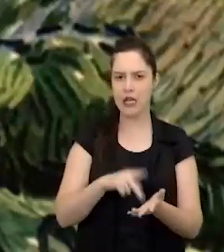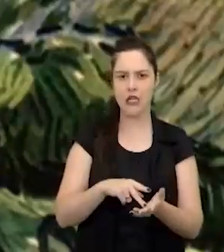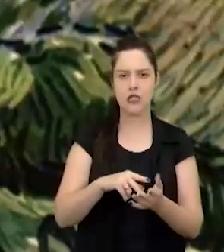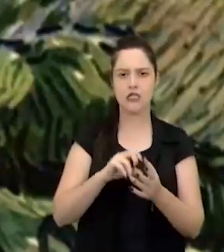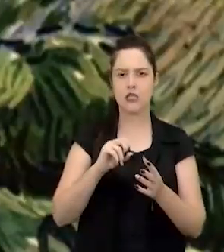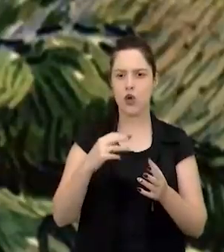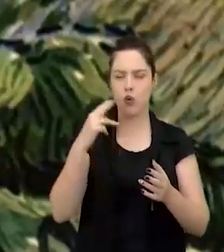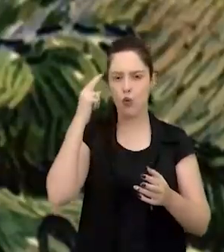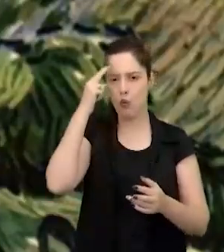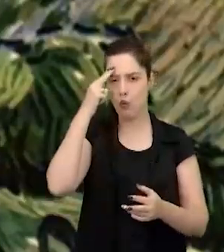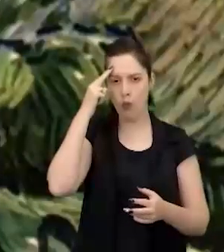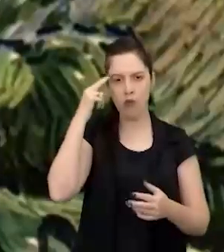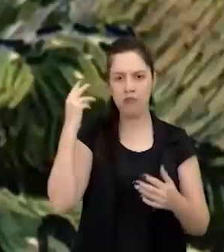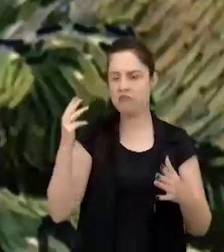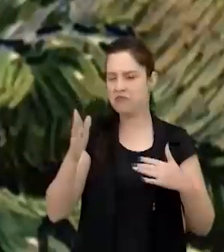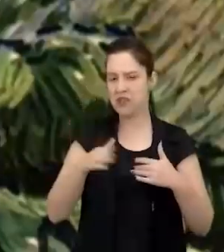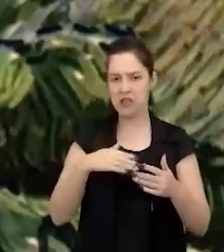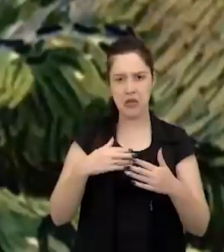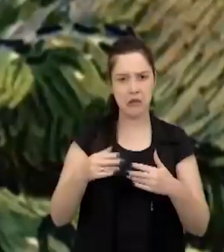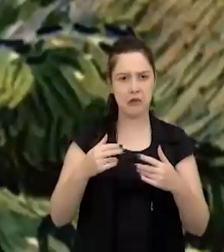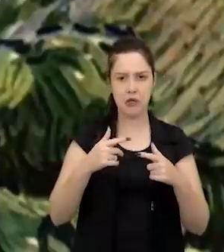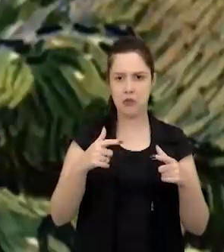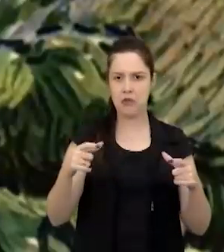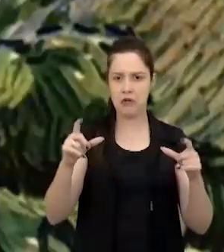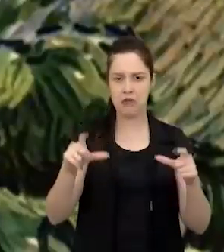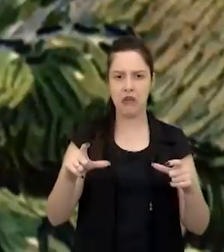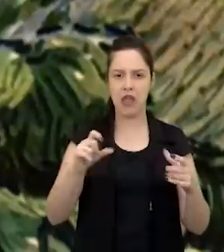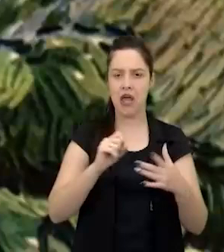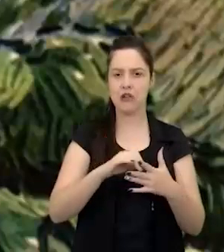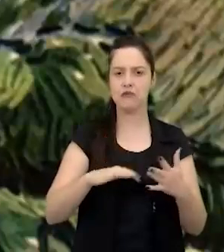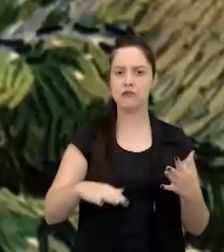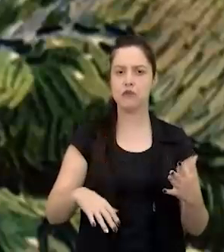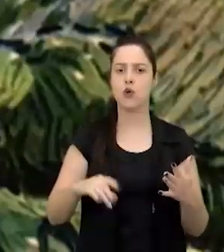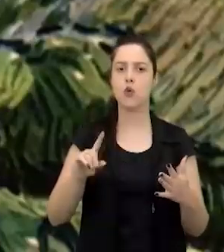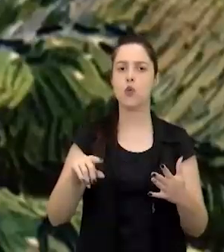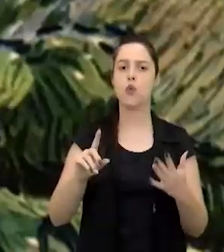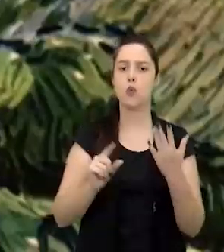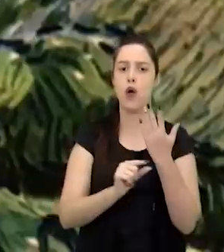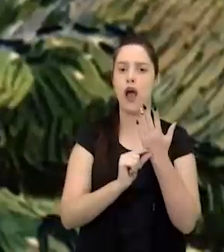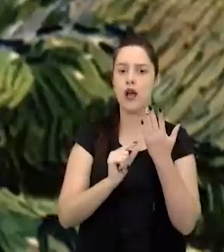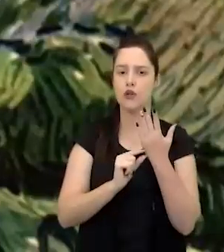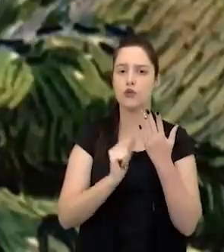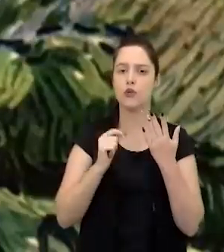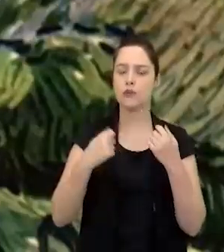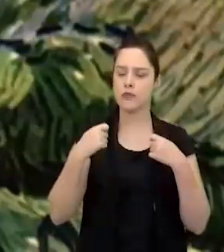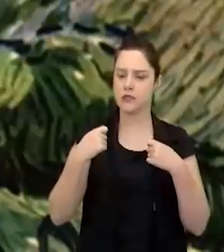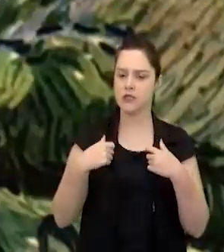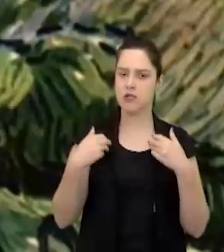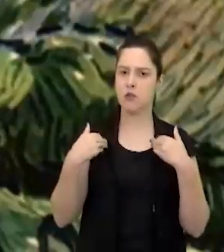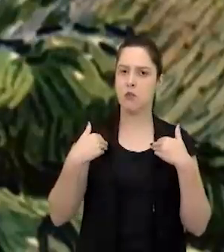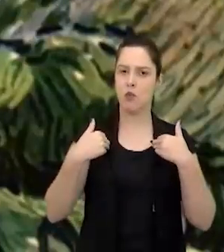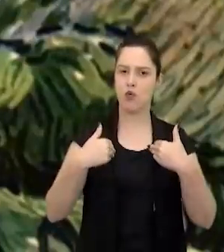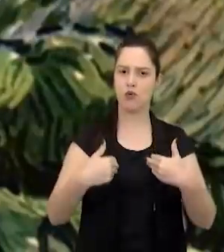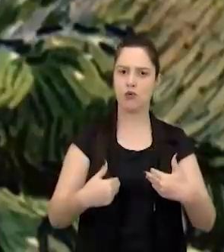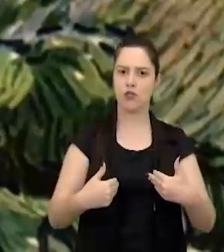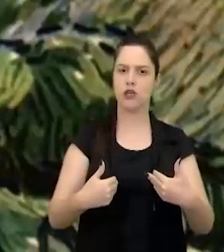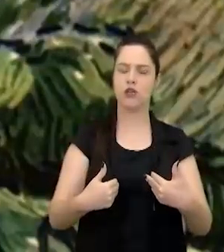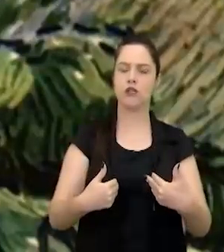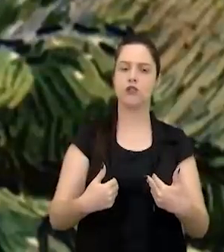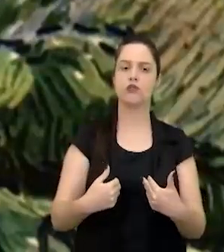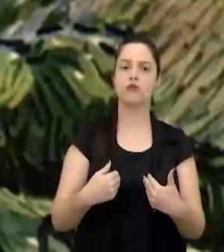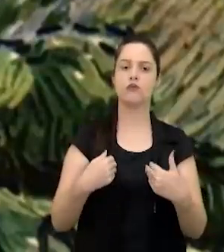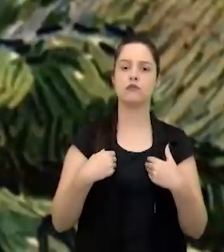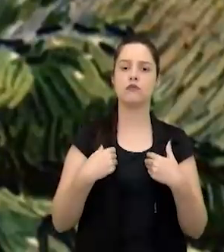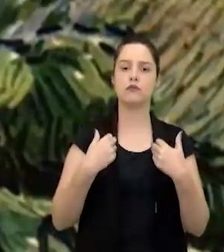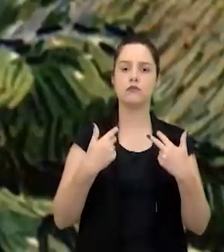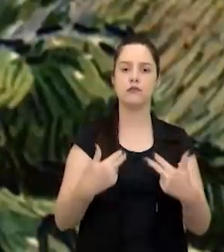impressionista, expressionista, independente da técnica que ele utilizar. Então, quando o artista ele se mostra, né, ele se enxerga dentro